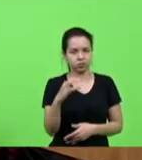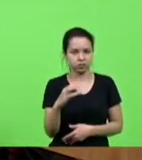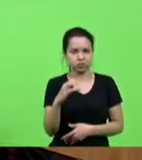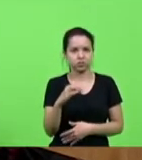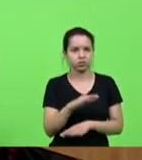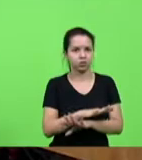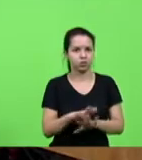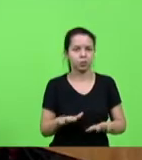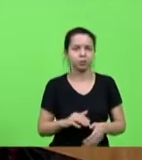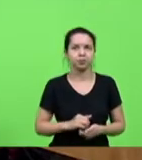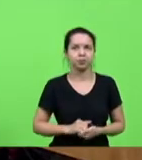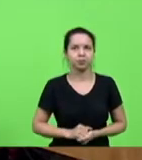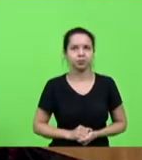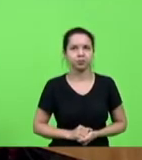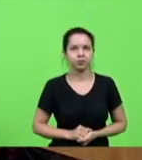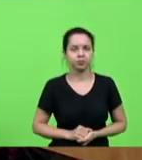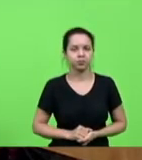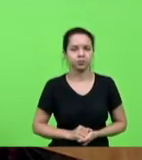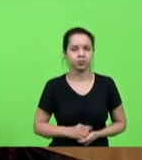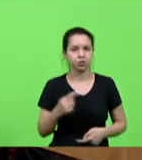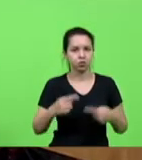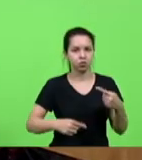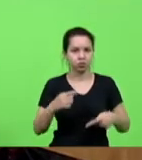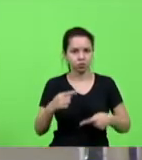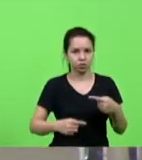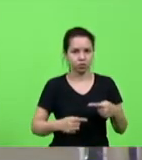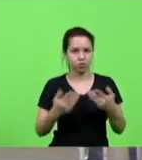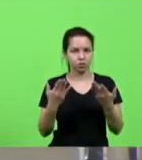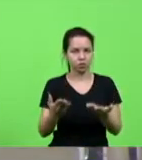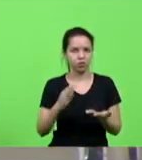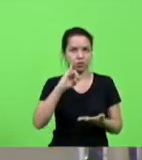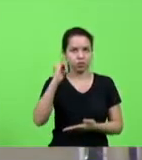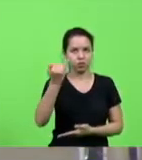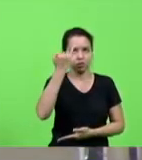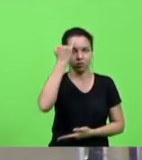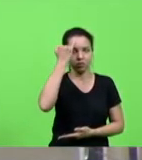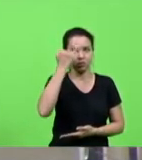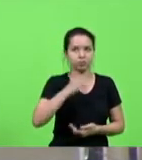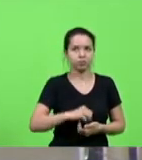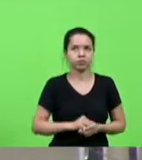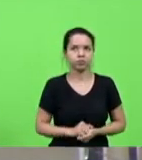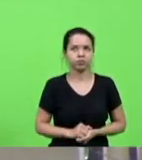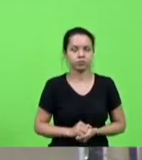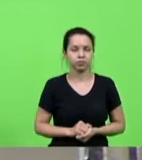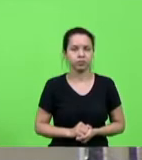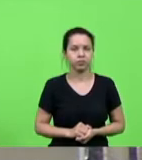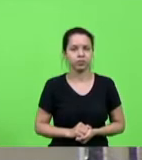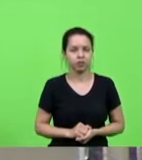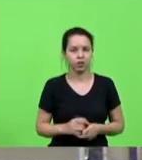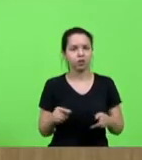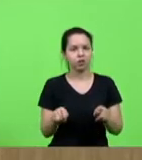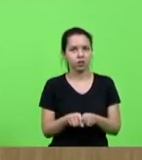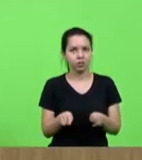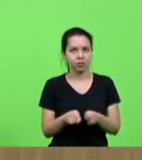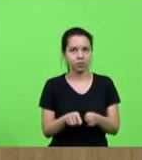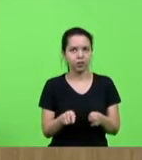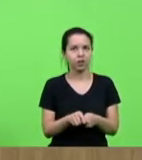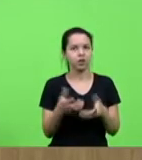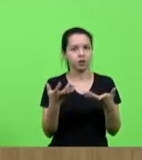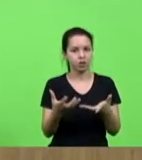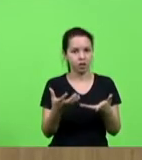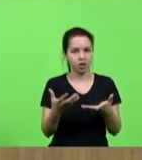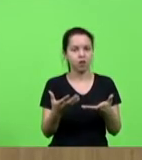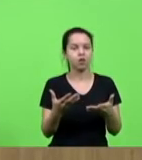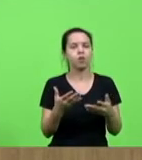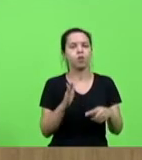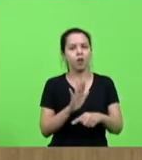presidente. Para discutir a matéria, com a palavra o deputado Jair Mioto. Senhor presidente, quero também aqui prestar meu apoio a